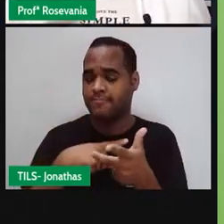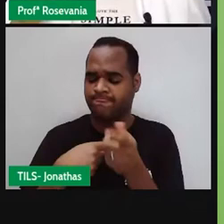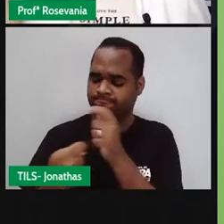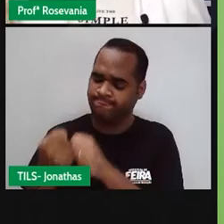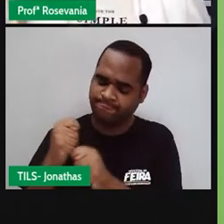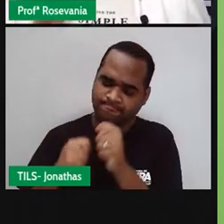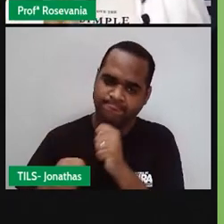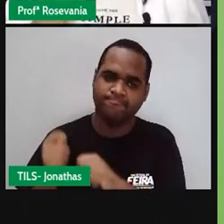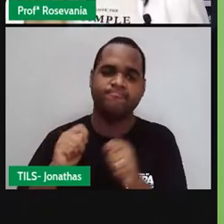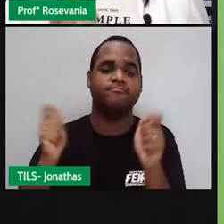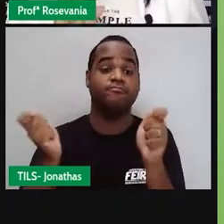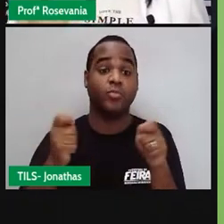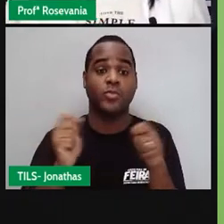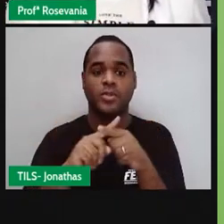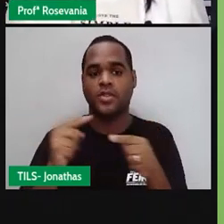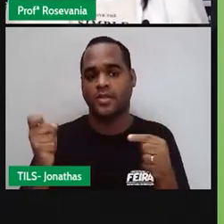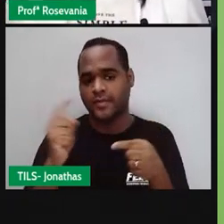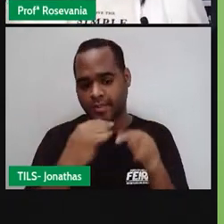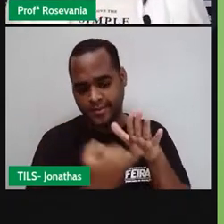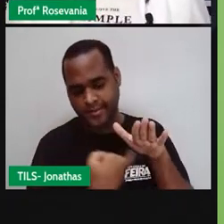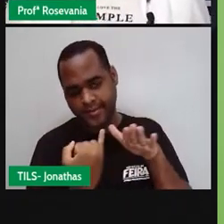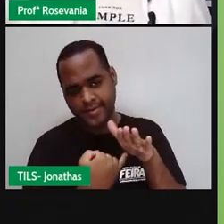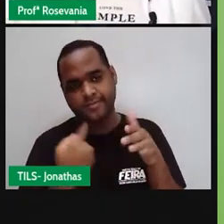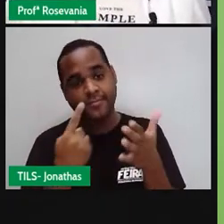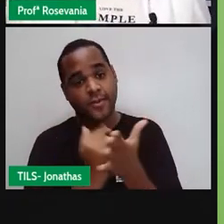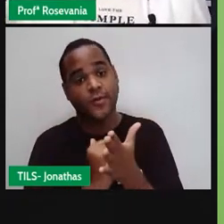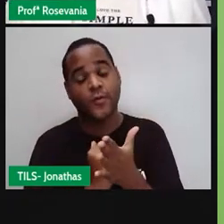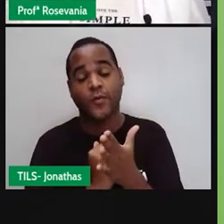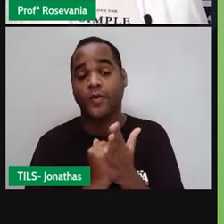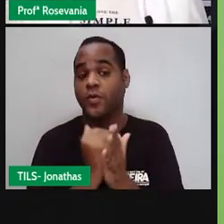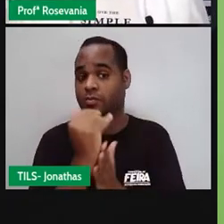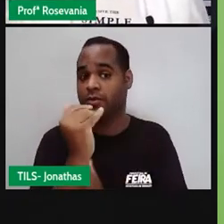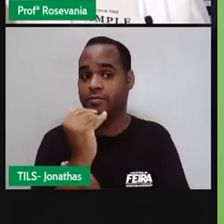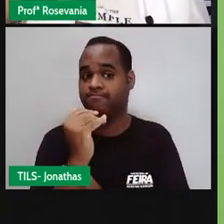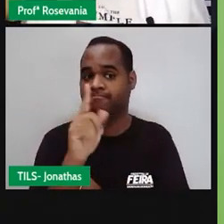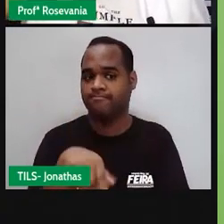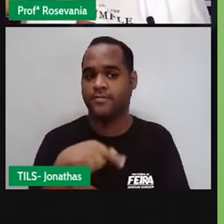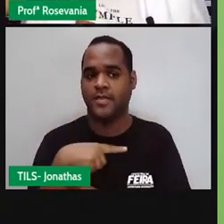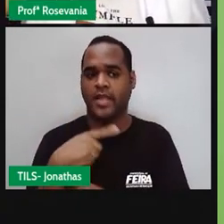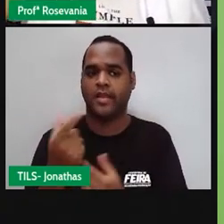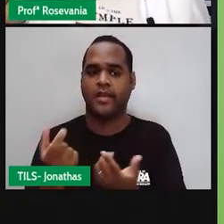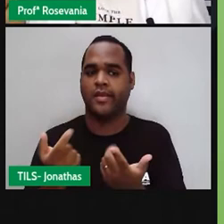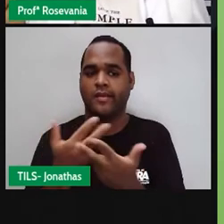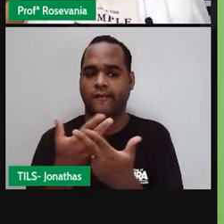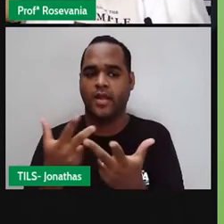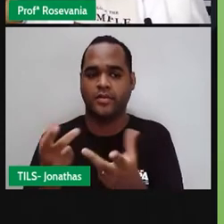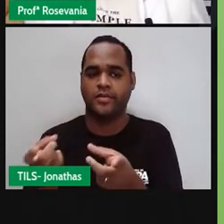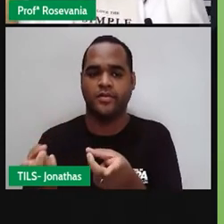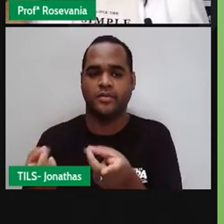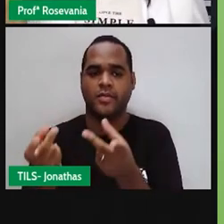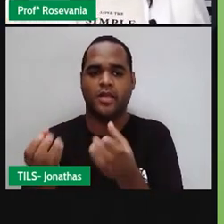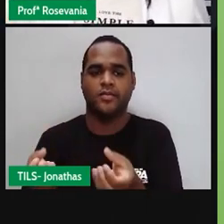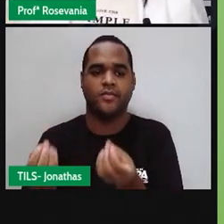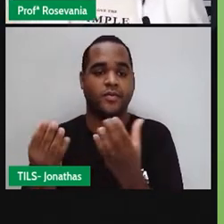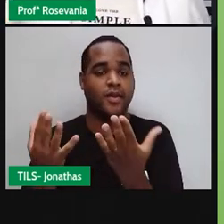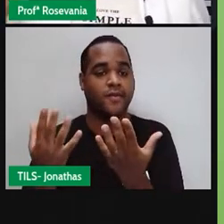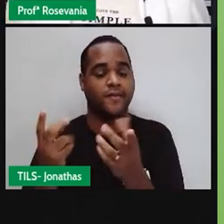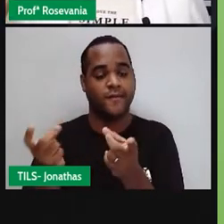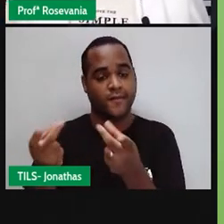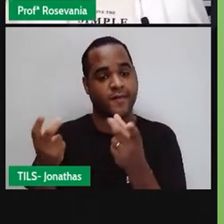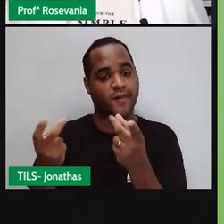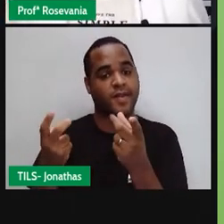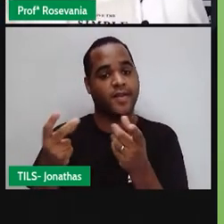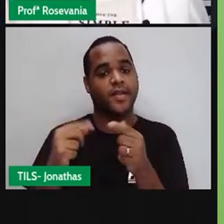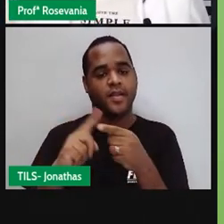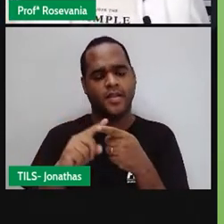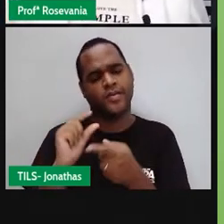aí. Para a gente, essa questão de indústria mesmo, a gente só quando recebia, né, os produtos importados e que nessa época eram